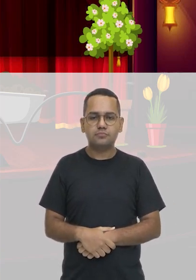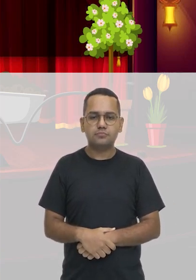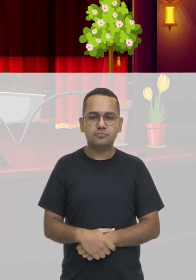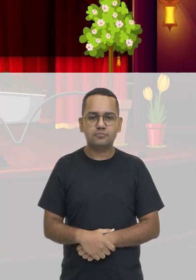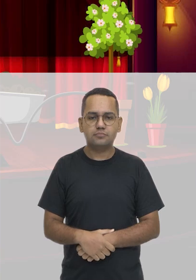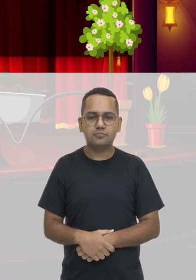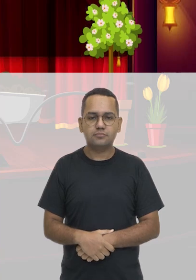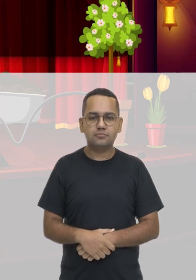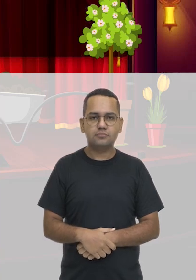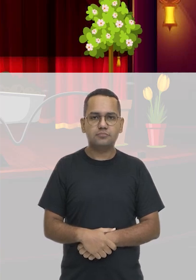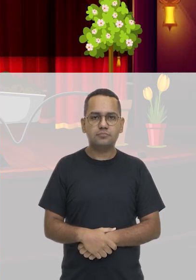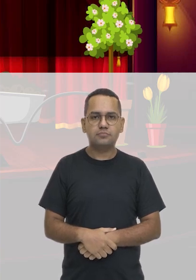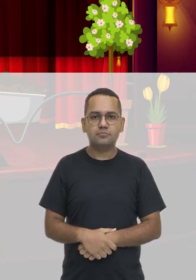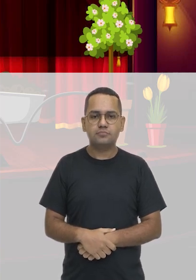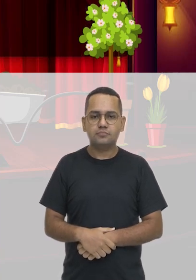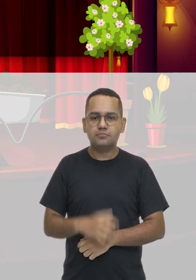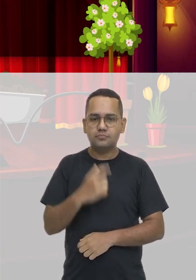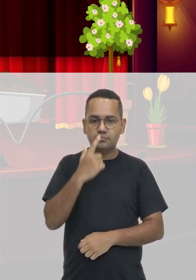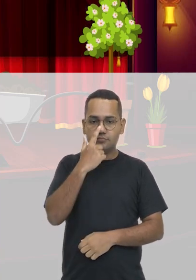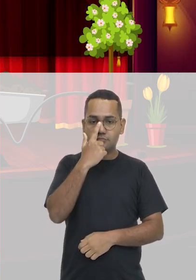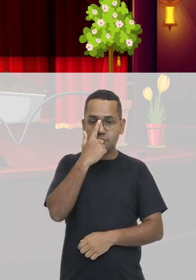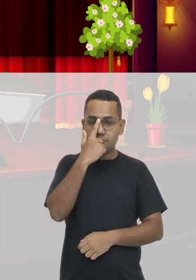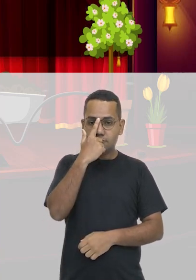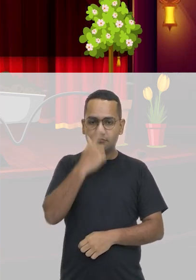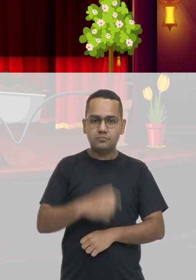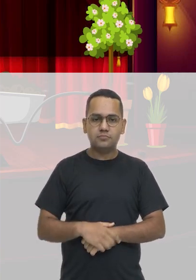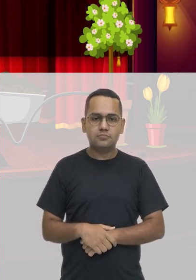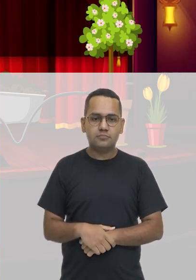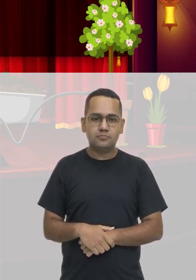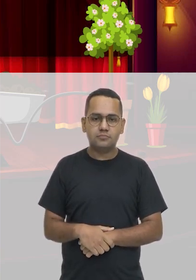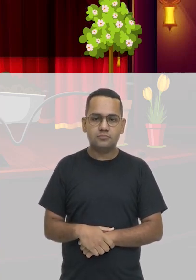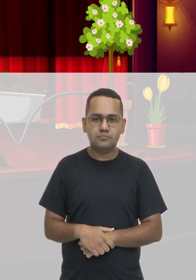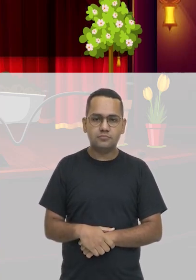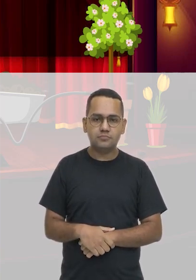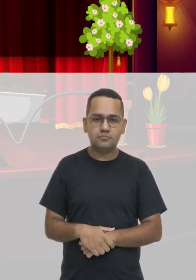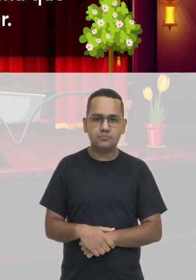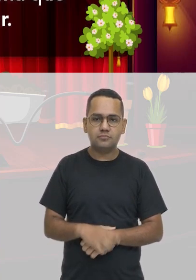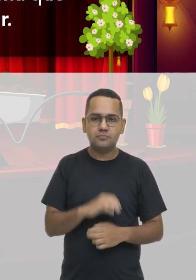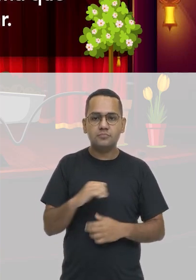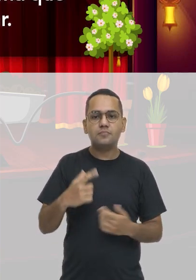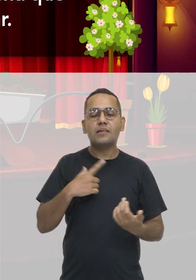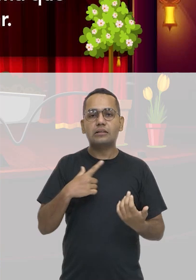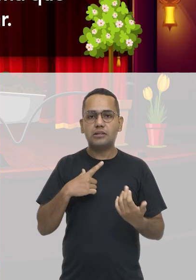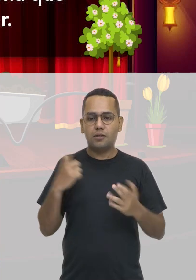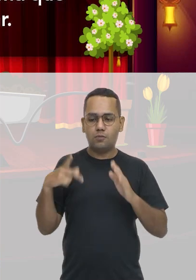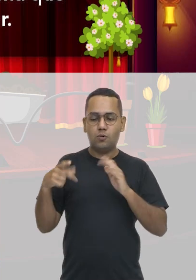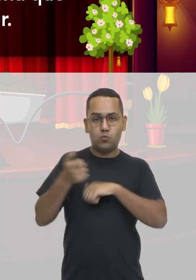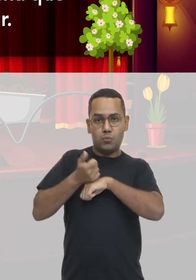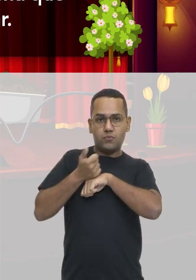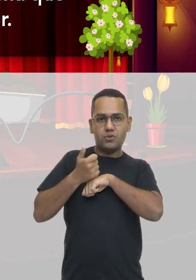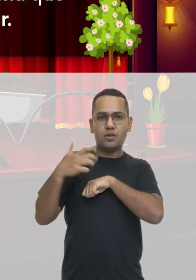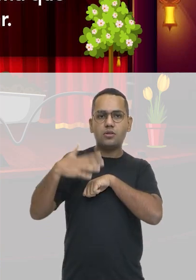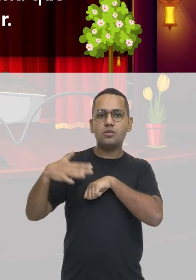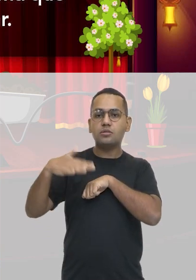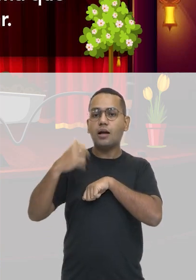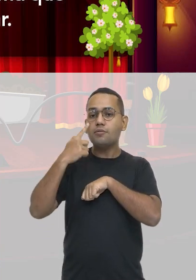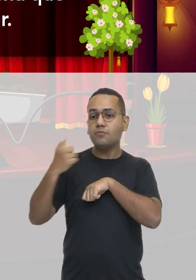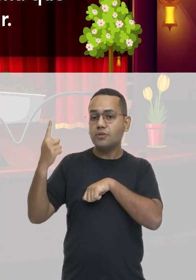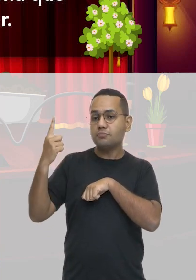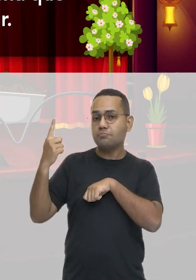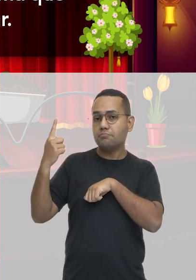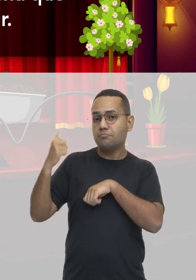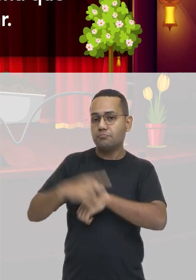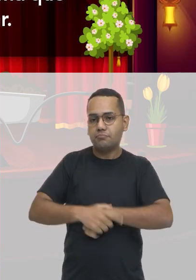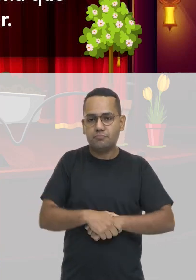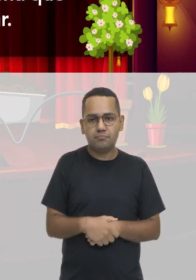Para trabalhar dia, noite, nós temos os profissionais da iluminação, certo? Então,